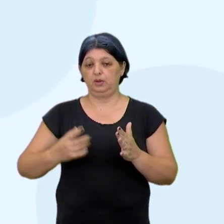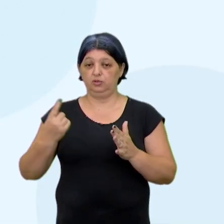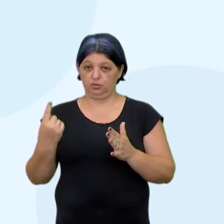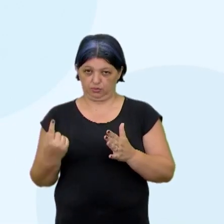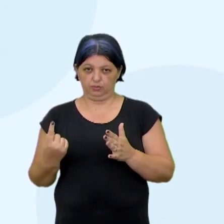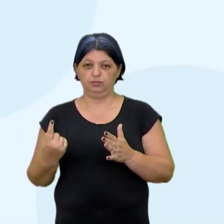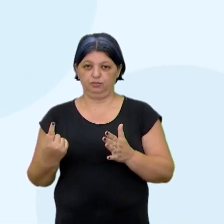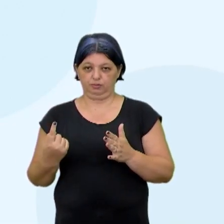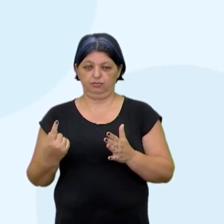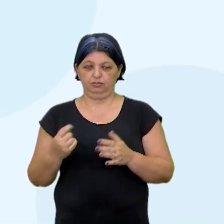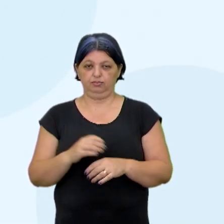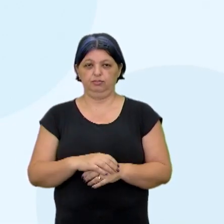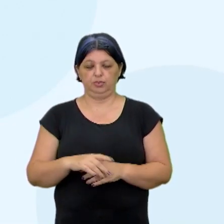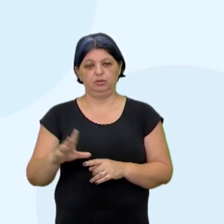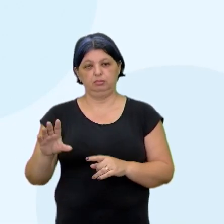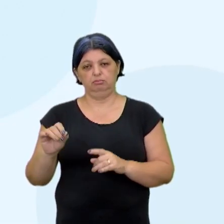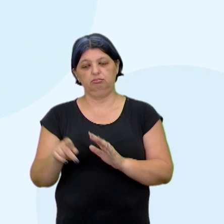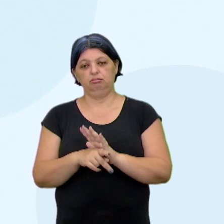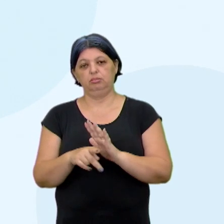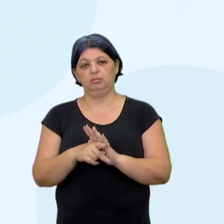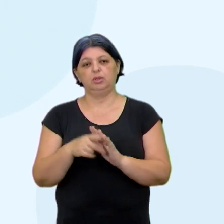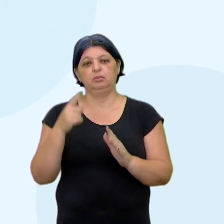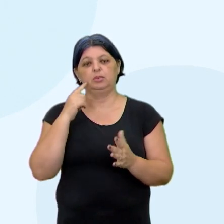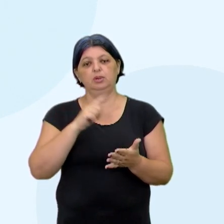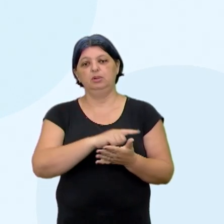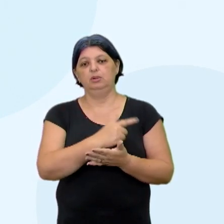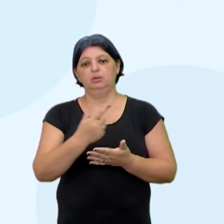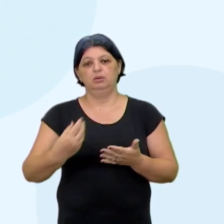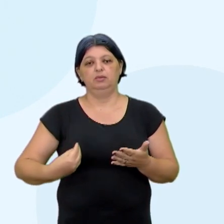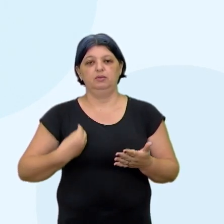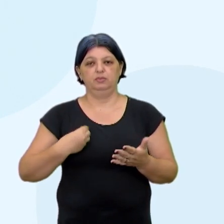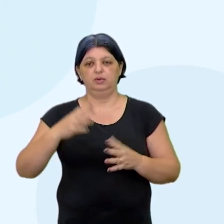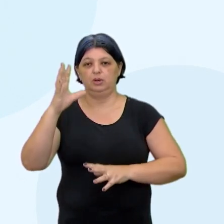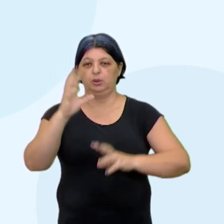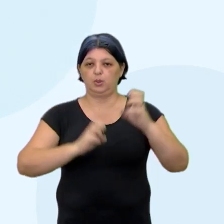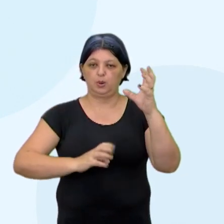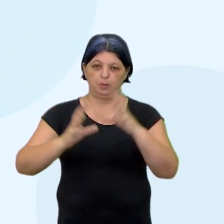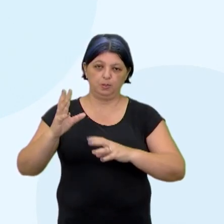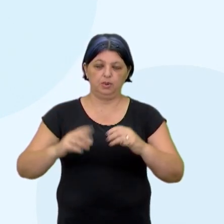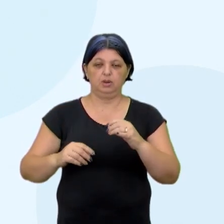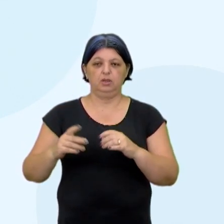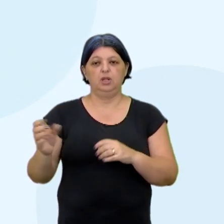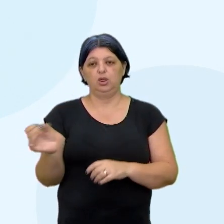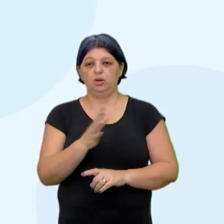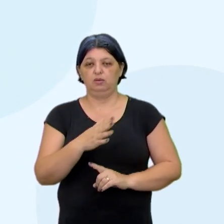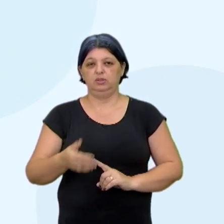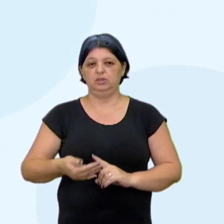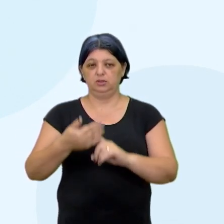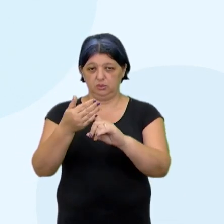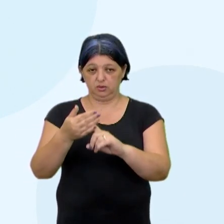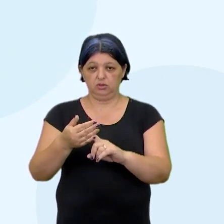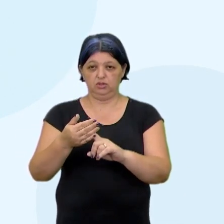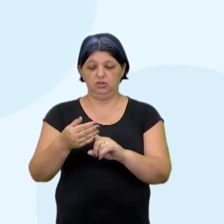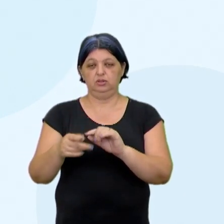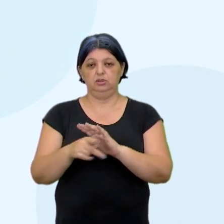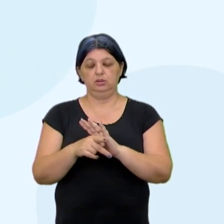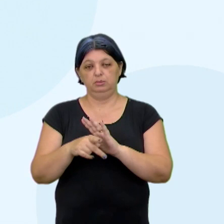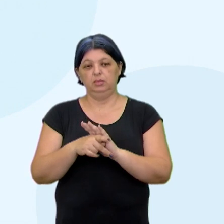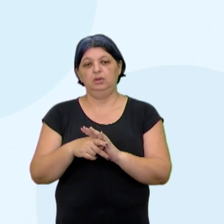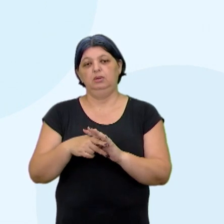texto que eu tirei de um daqueles links, tá? O jornalismo vive o conflito entre novas tecnologias e velhos